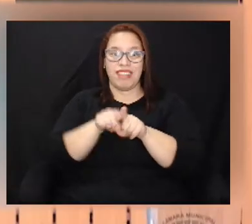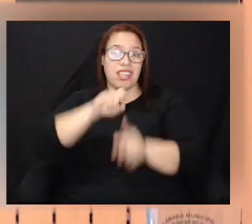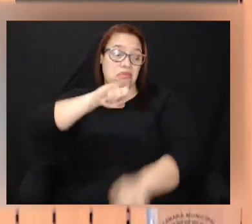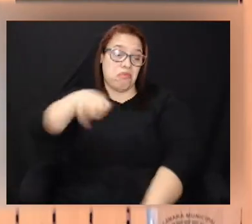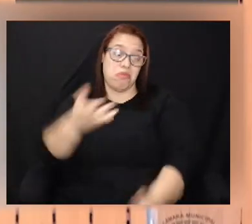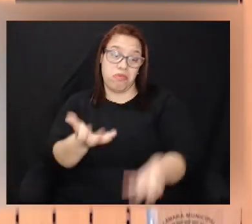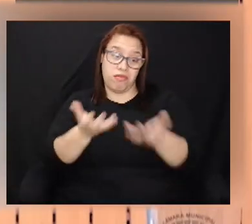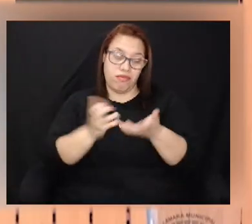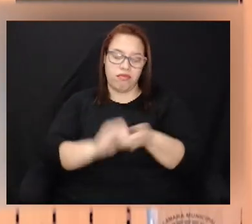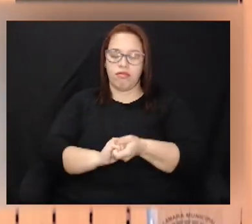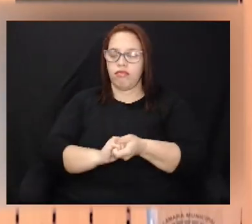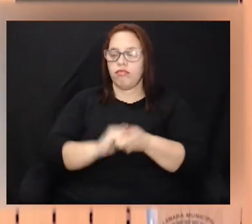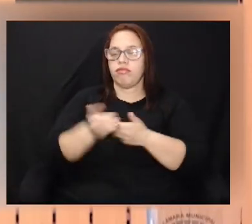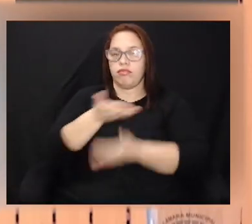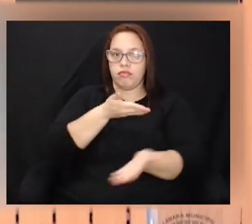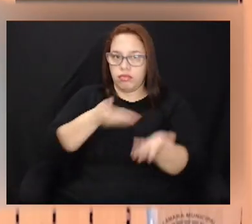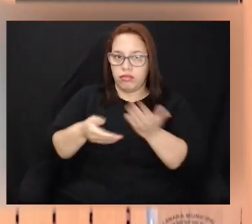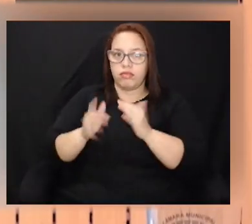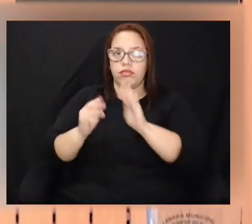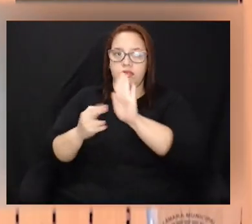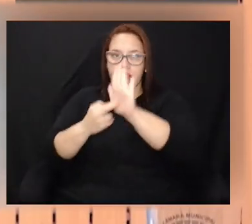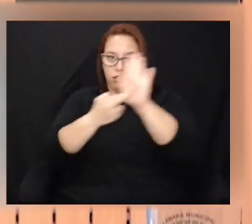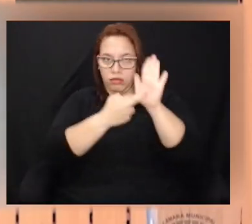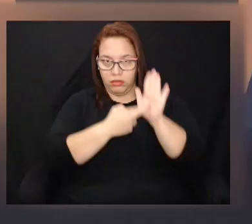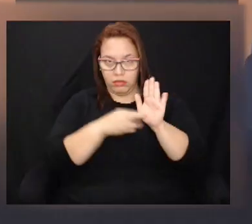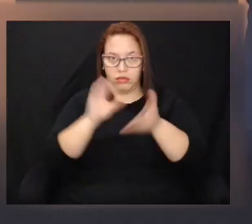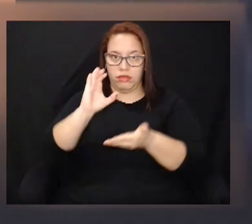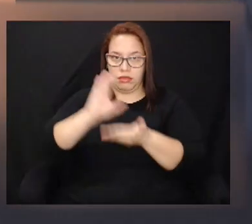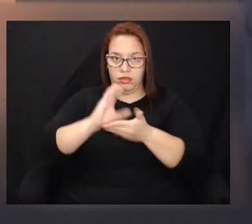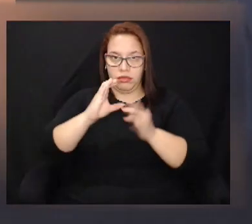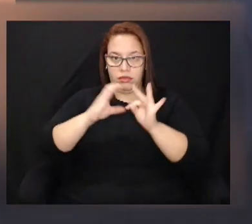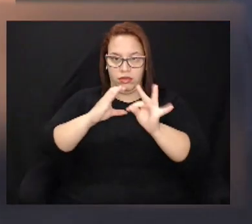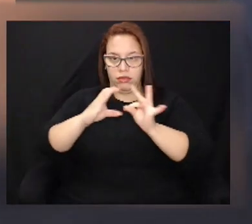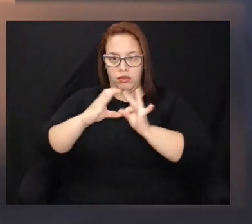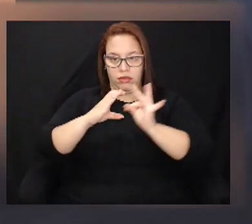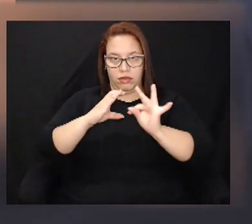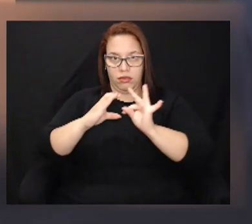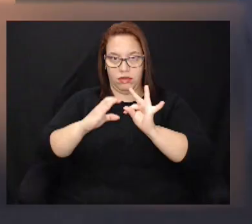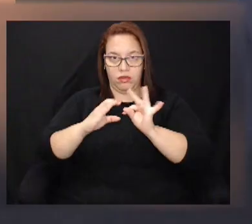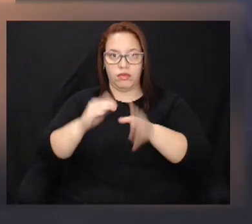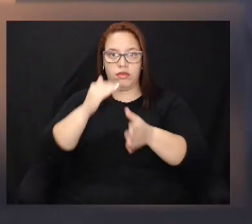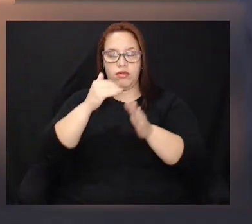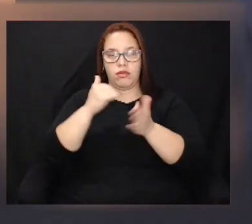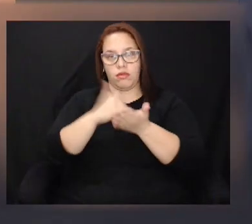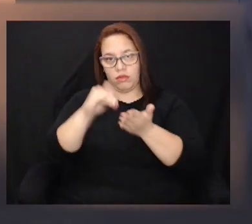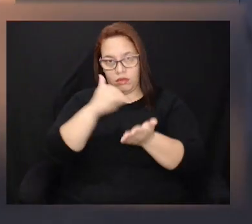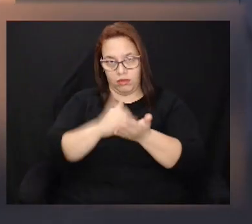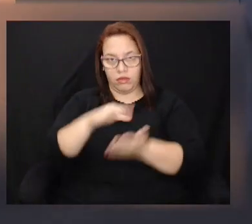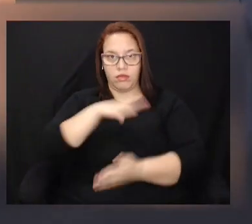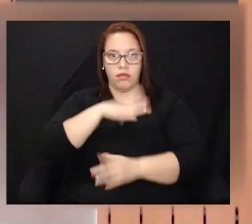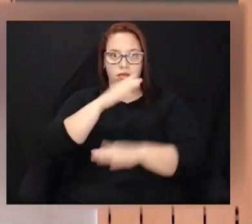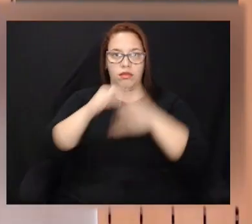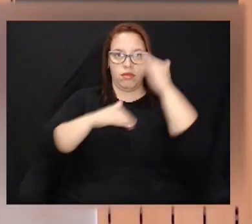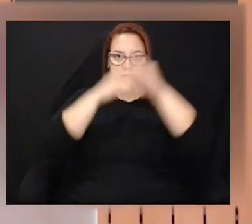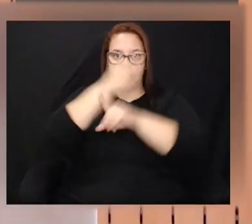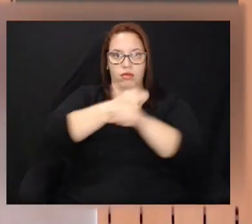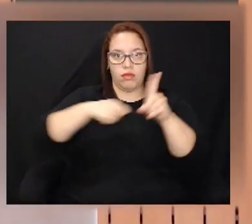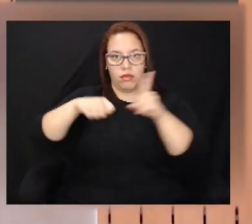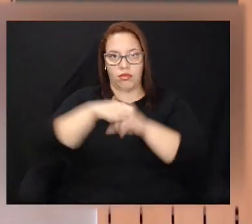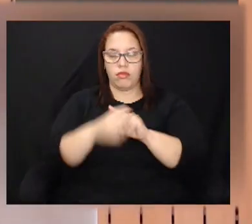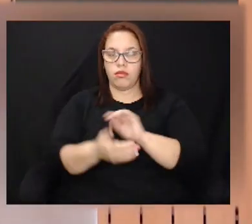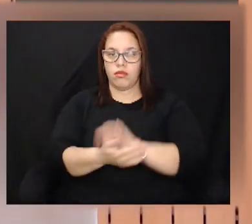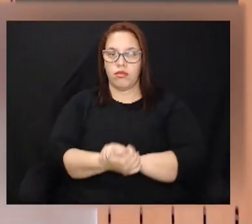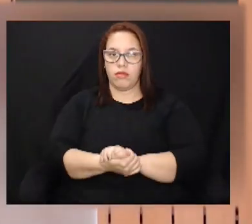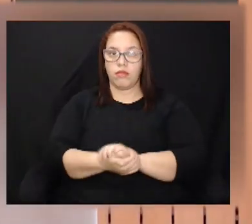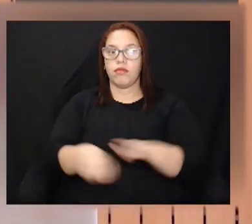Participaram da reunião representantes do Conselho Tutelar da cidade, da Secretaria Municipal de Desenvolvimento e Assistência Social e também